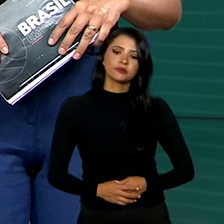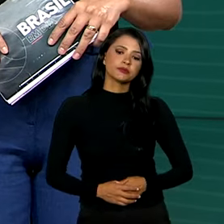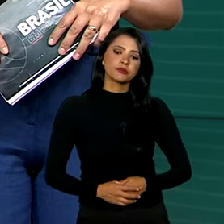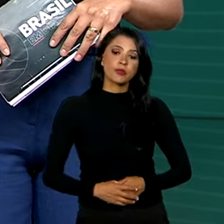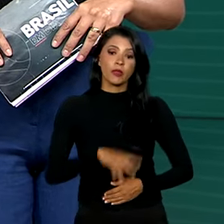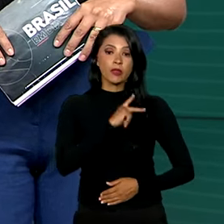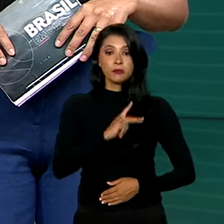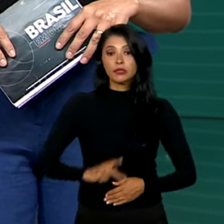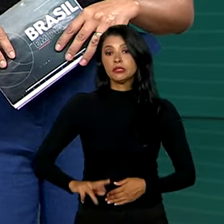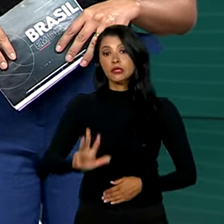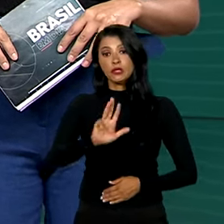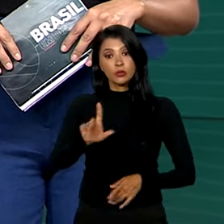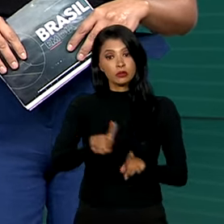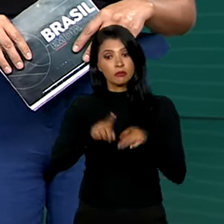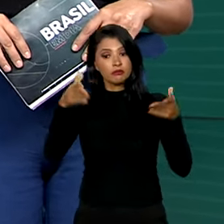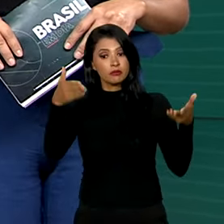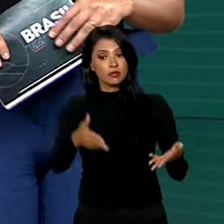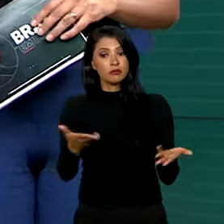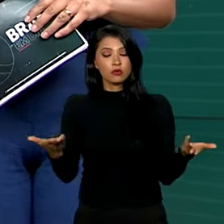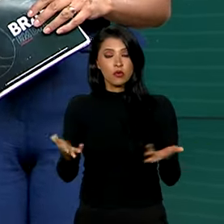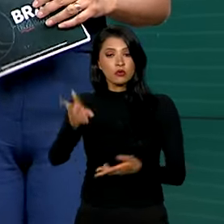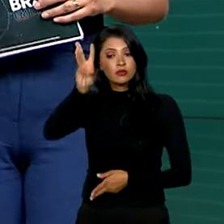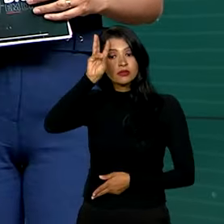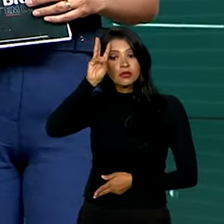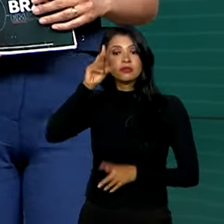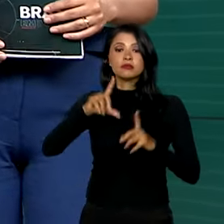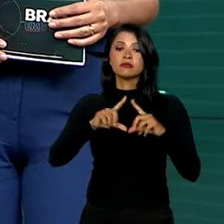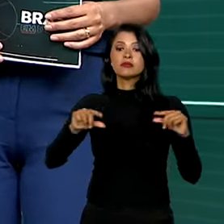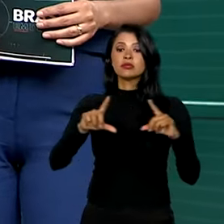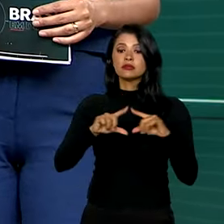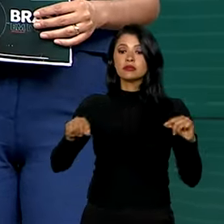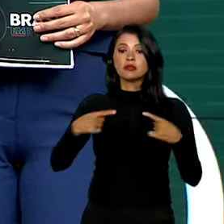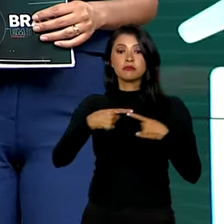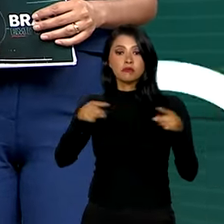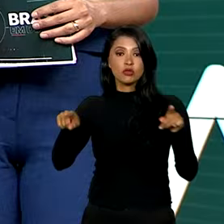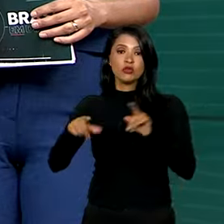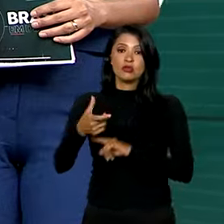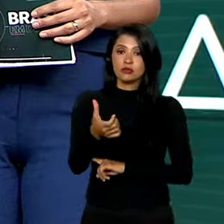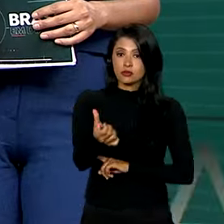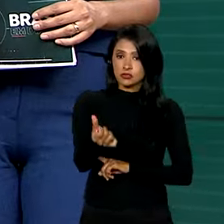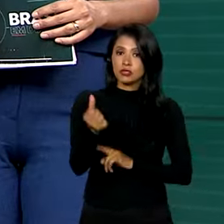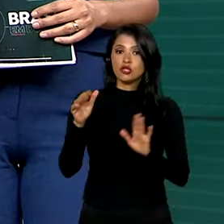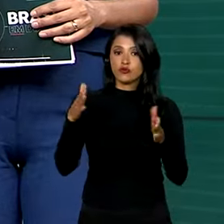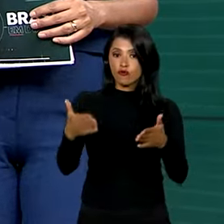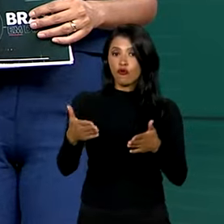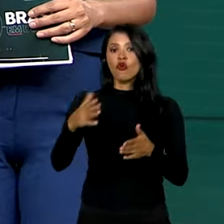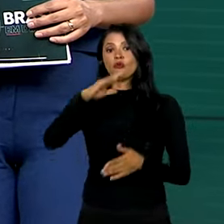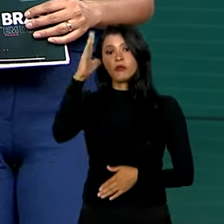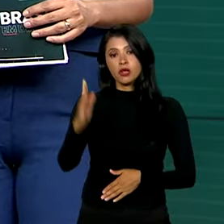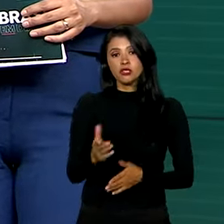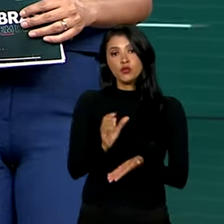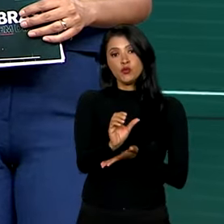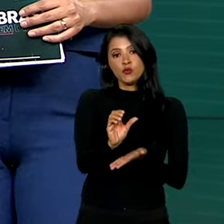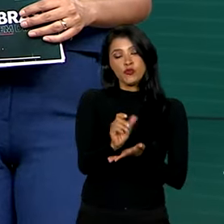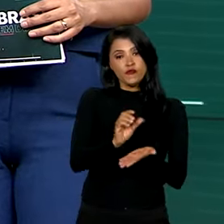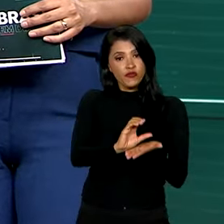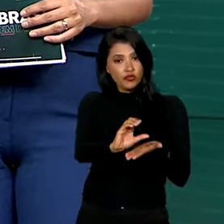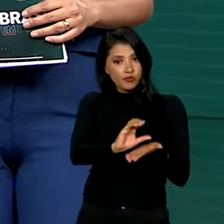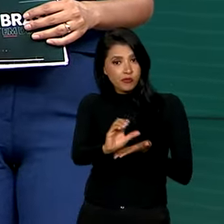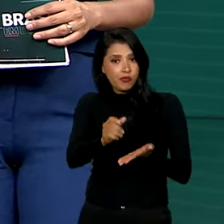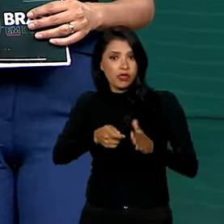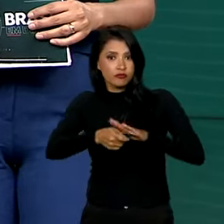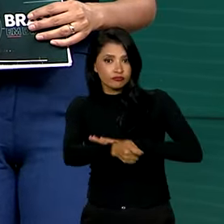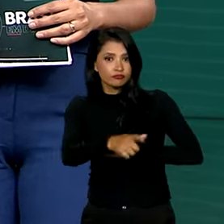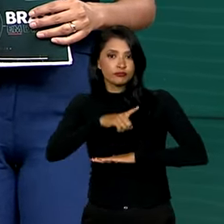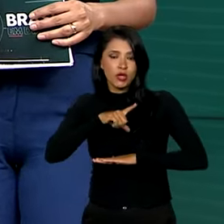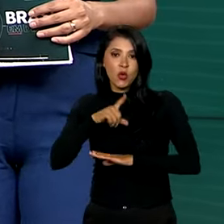E o presidente Lula também participou nesta terça-feira em Brasília da abertura da sexta edição do Fórum Brasil de Investimento. O encontro é o